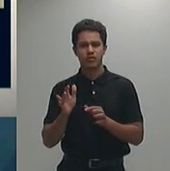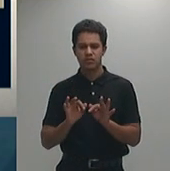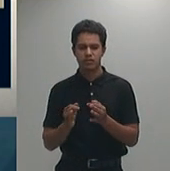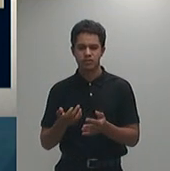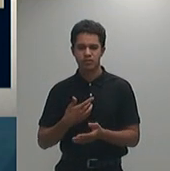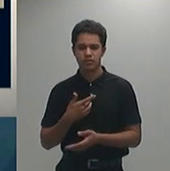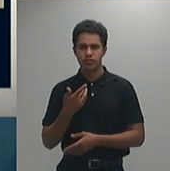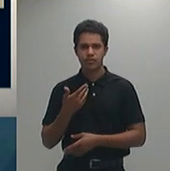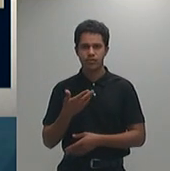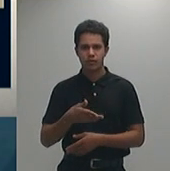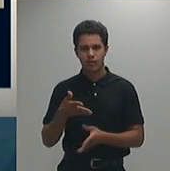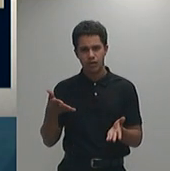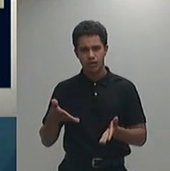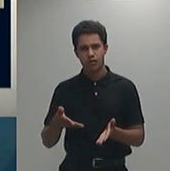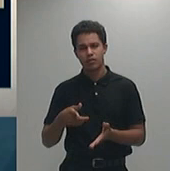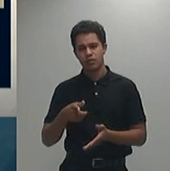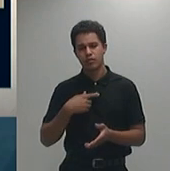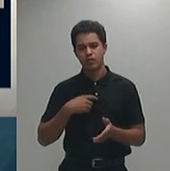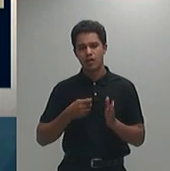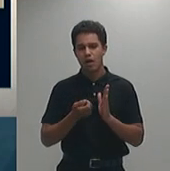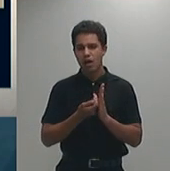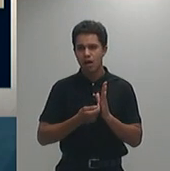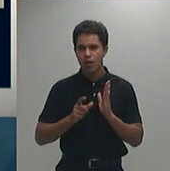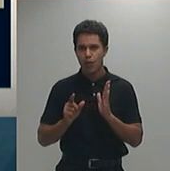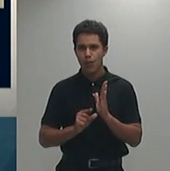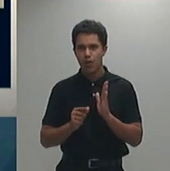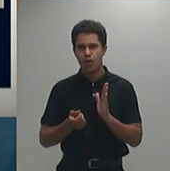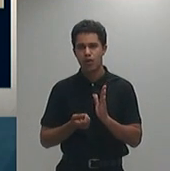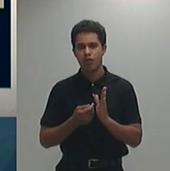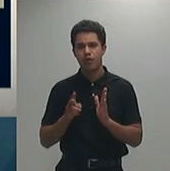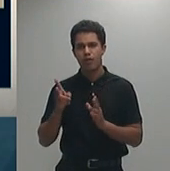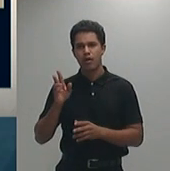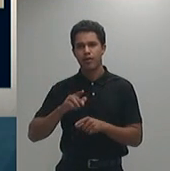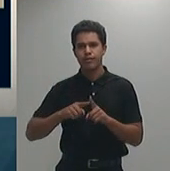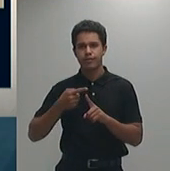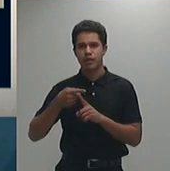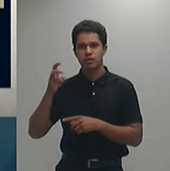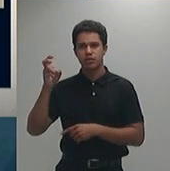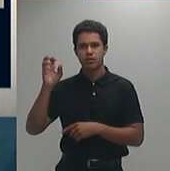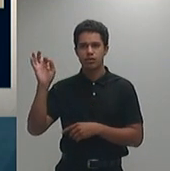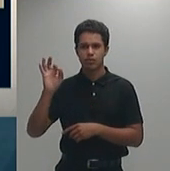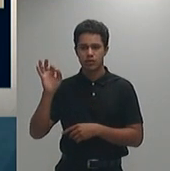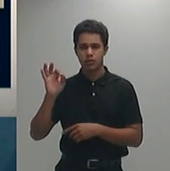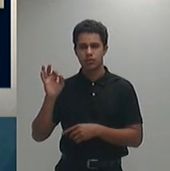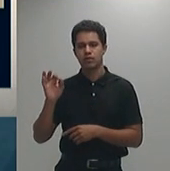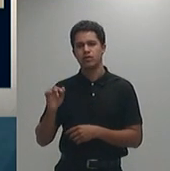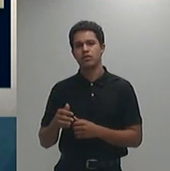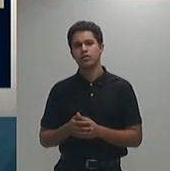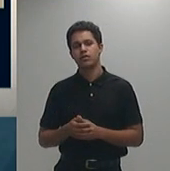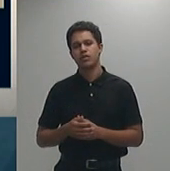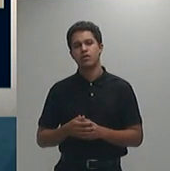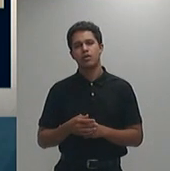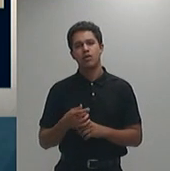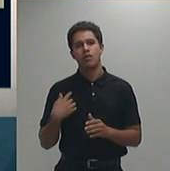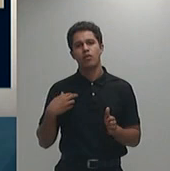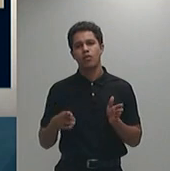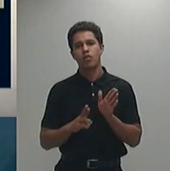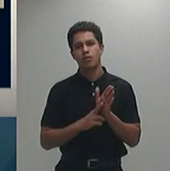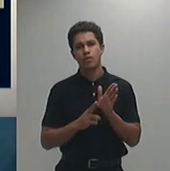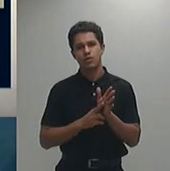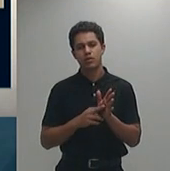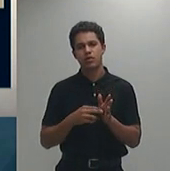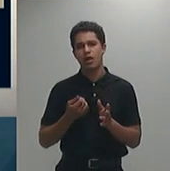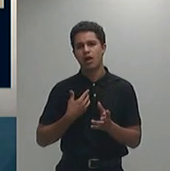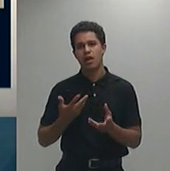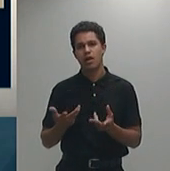por iniciativa de acionista minoritário detentor de mais de cinco porcento do capital social cuja representatividade a qualificada pela lei de